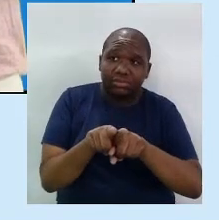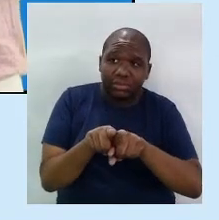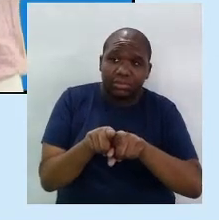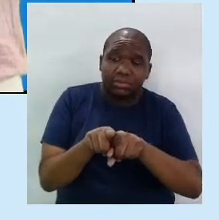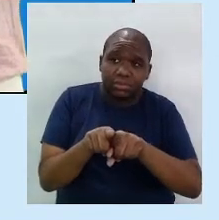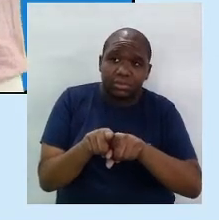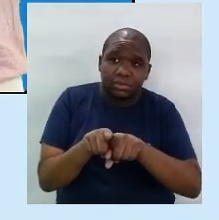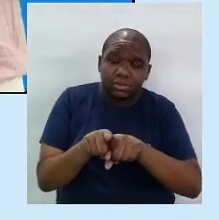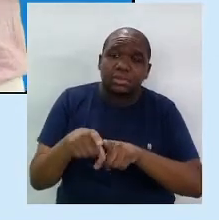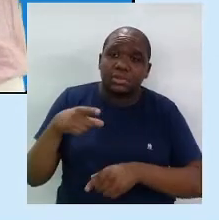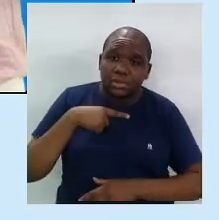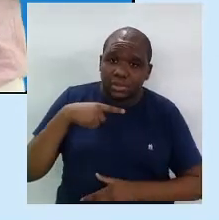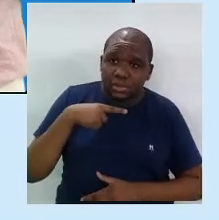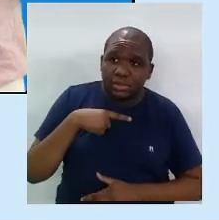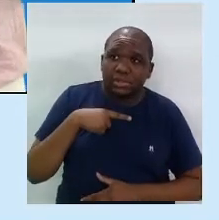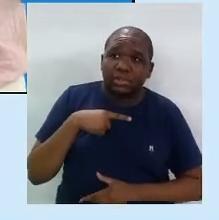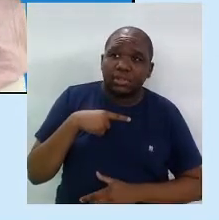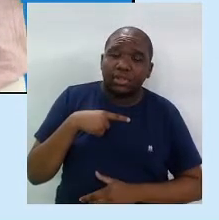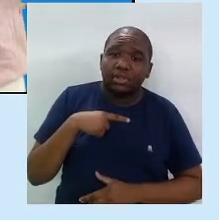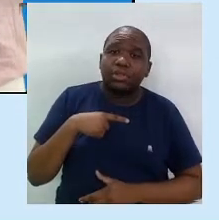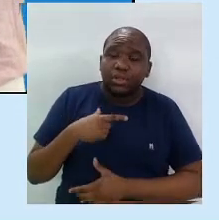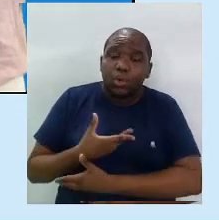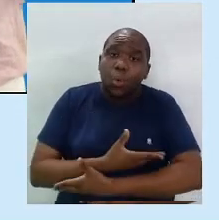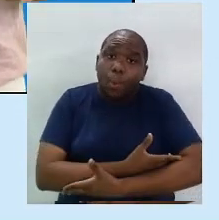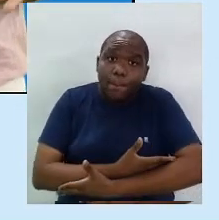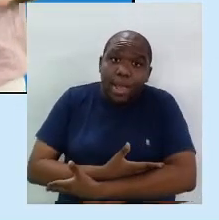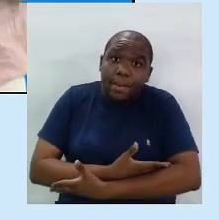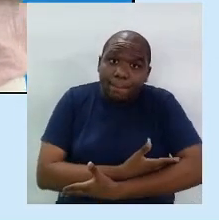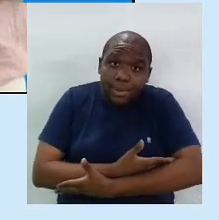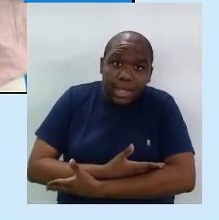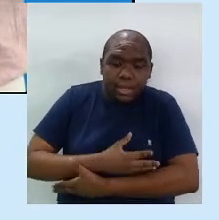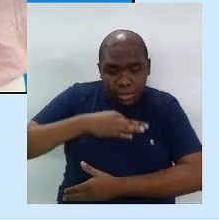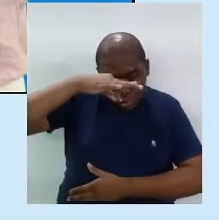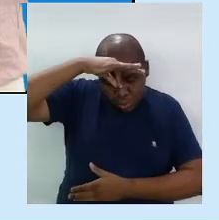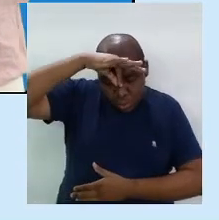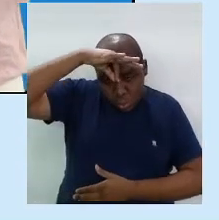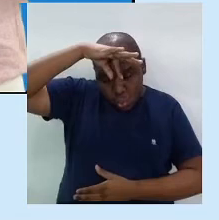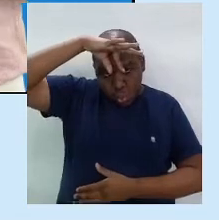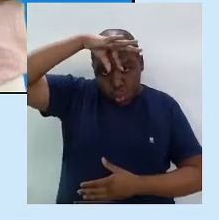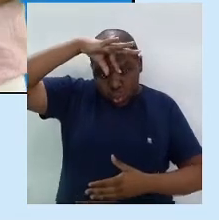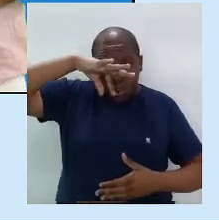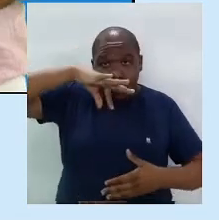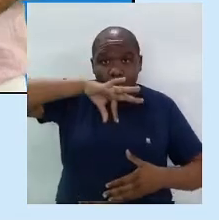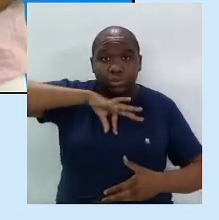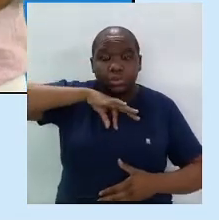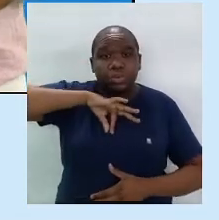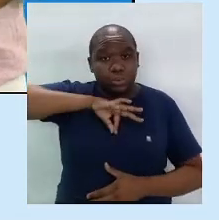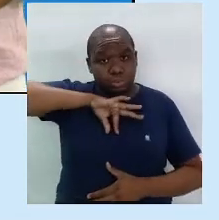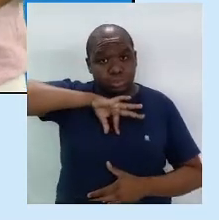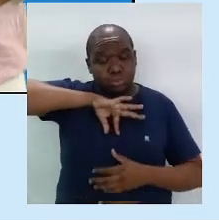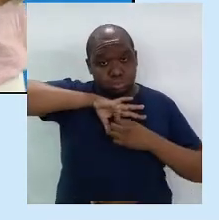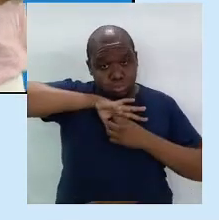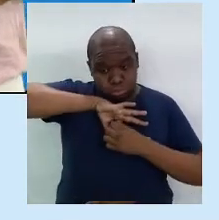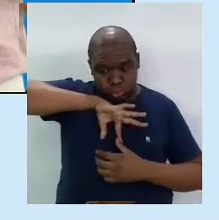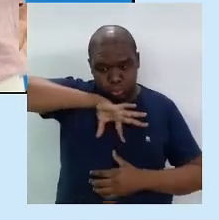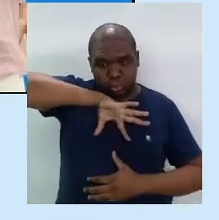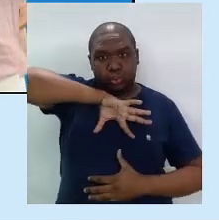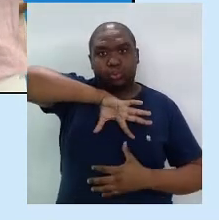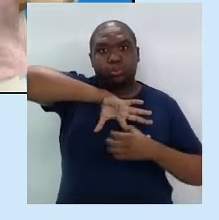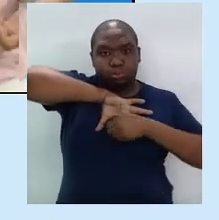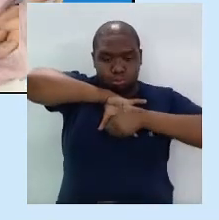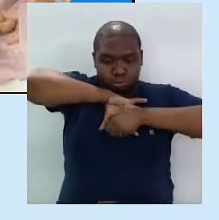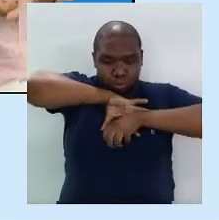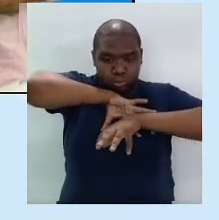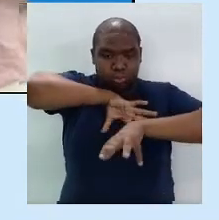também por onde passa, né, o bebê, ou seja, durante o parto normal. Bom,